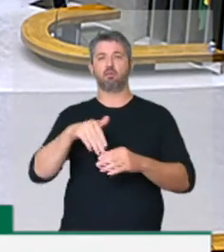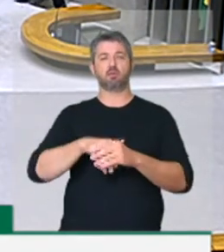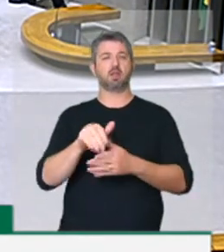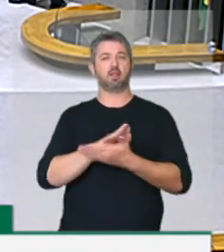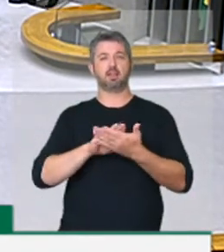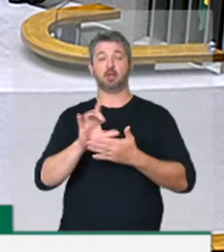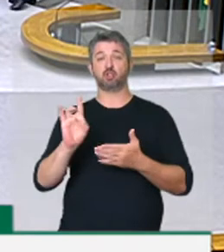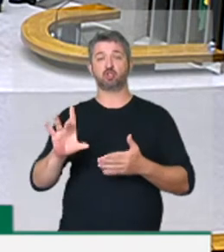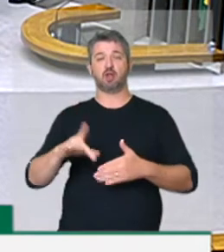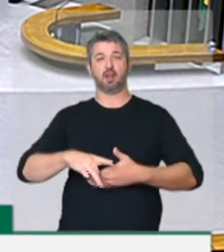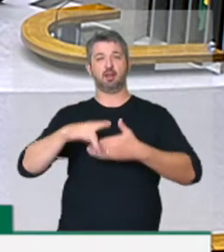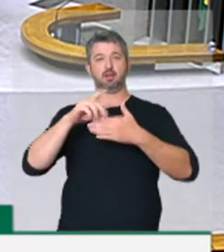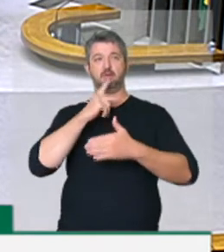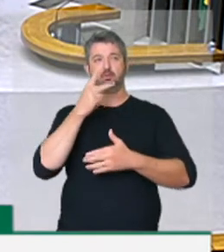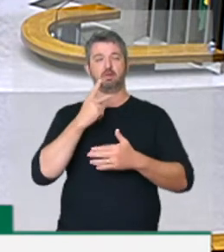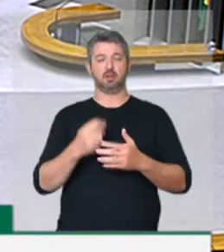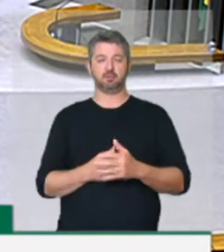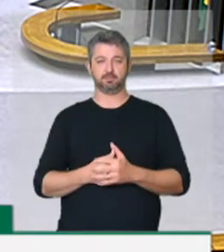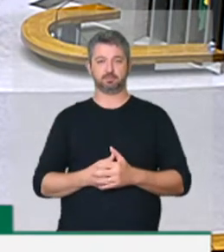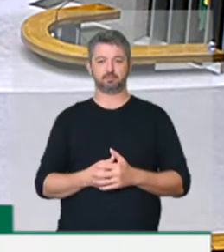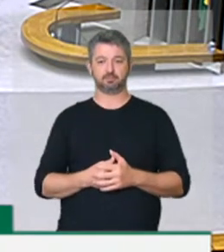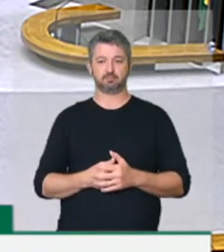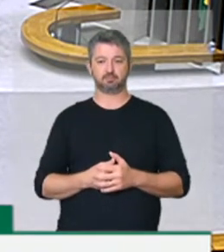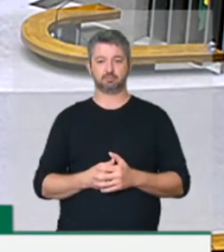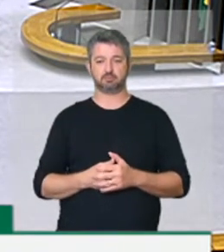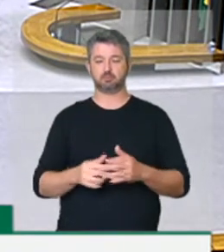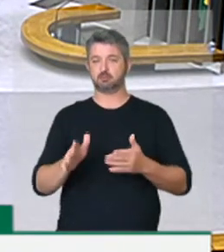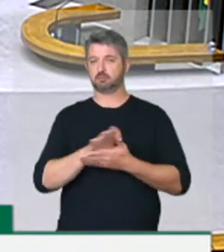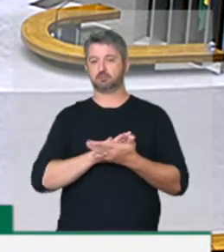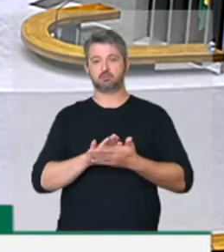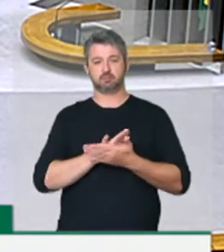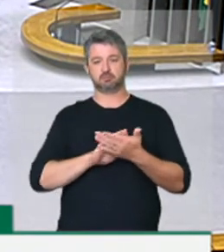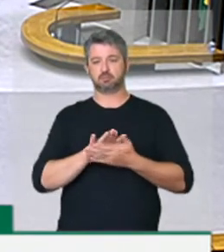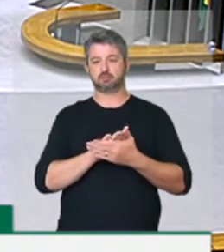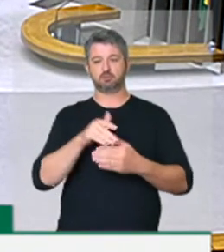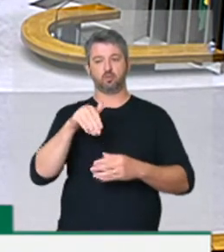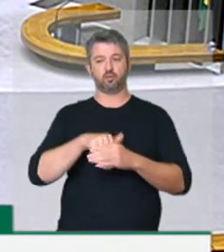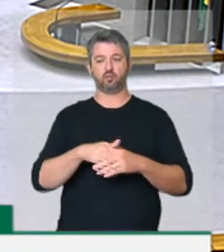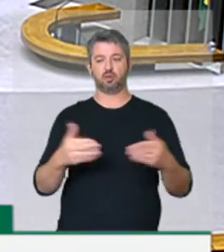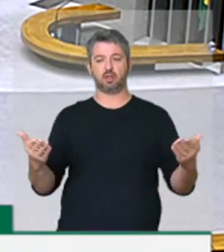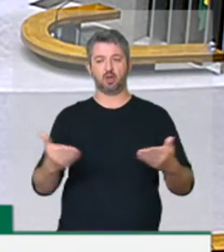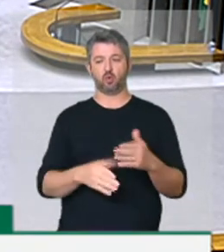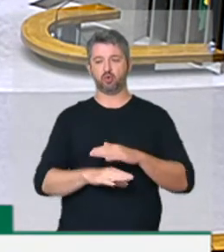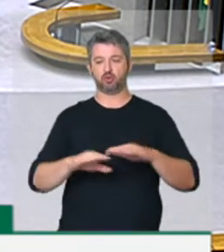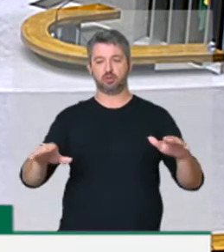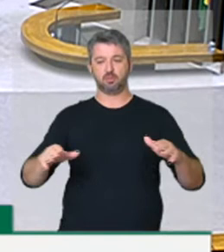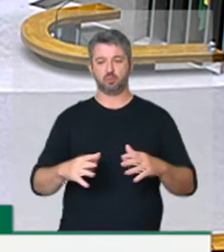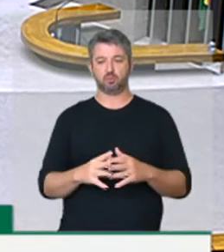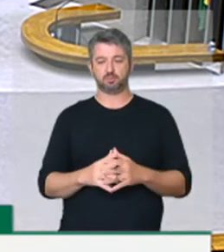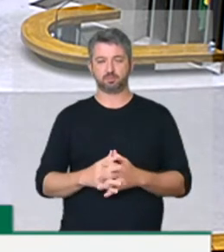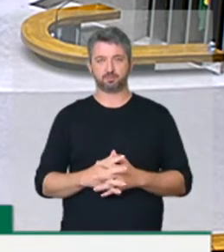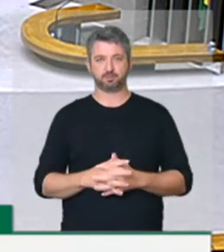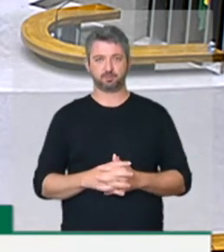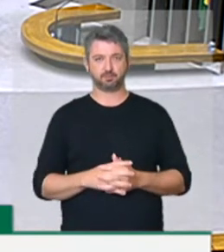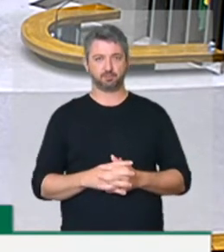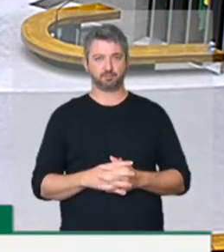os líderes agora. Muito bem, presidente. Não iremos mais votar nenhuma matéria hoje.